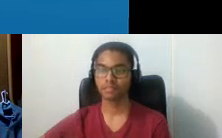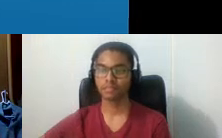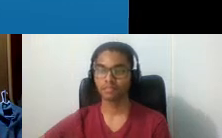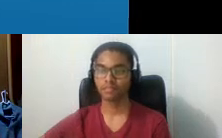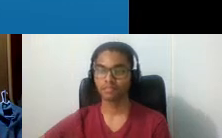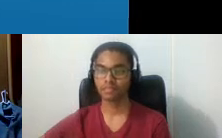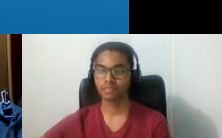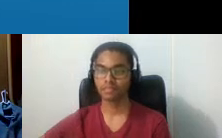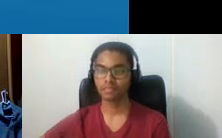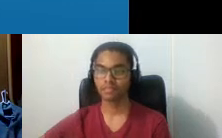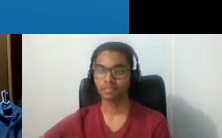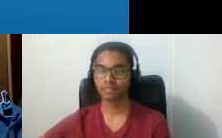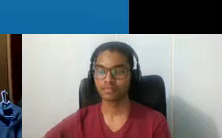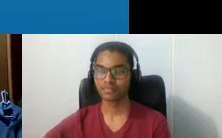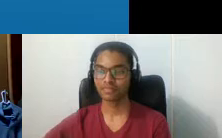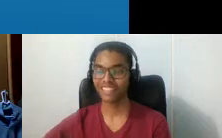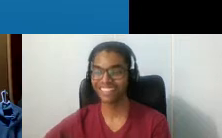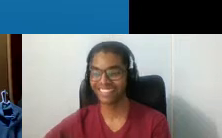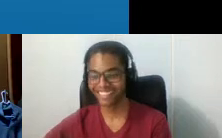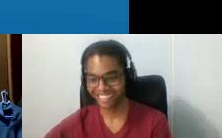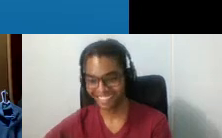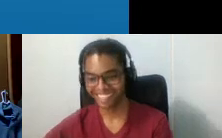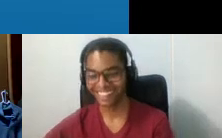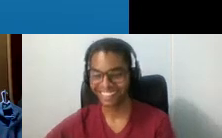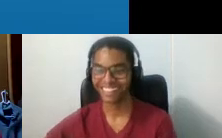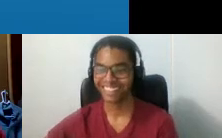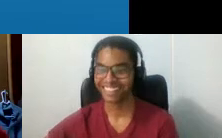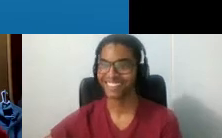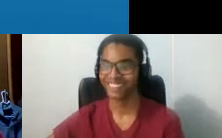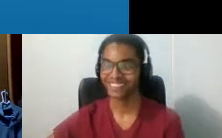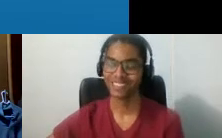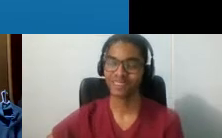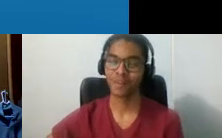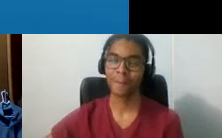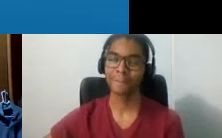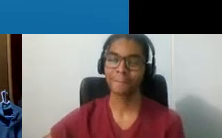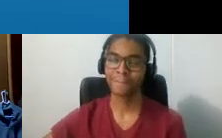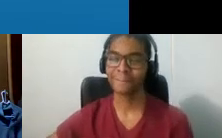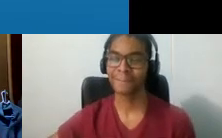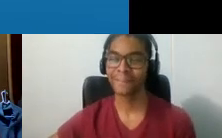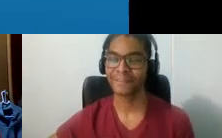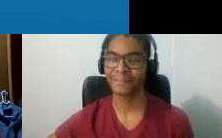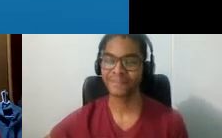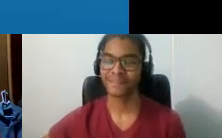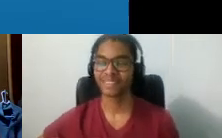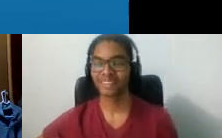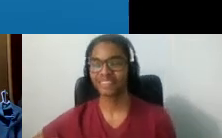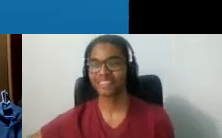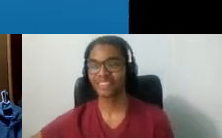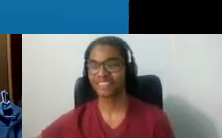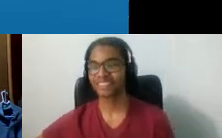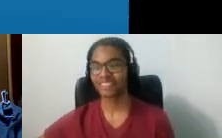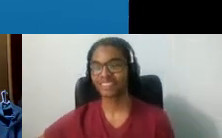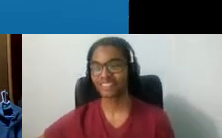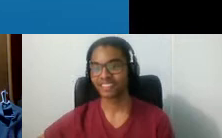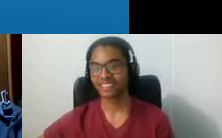competência para fazer, que é arear, né? Que eles chamam, arear o alumínio. Vai tentar arear uma panela de alumínio para você ver se você